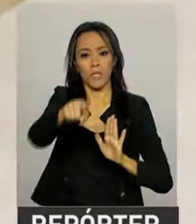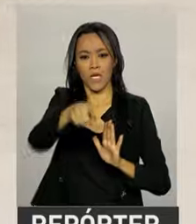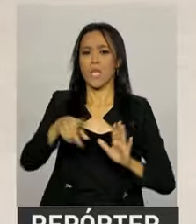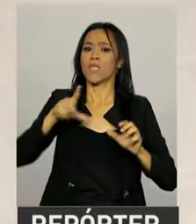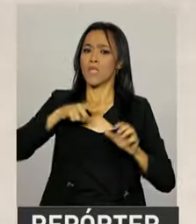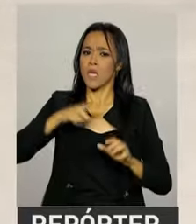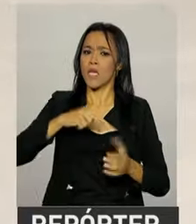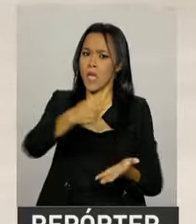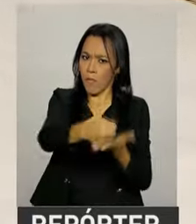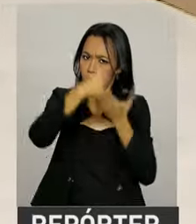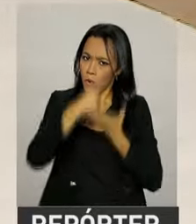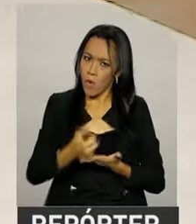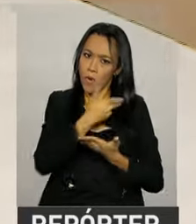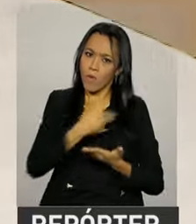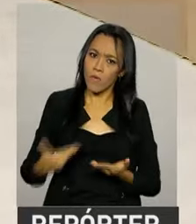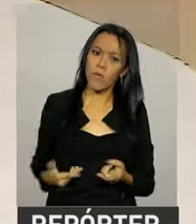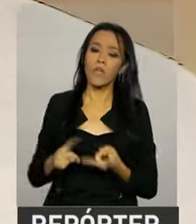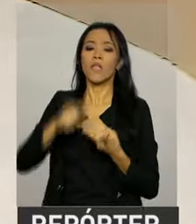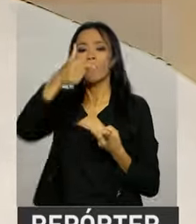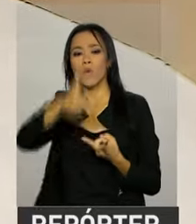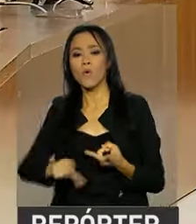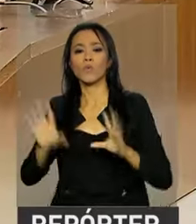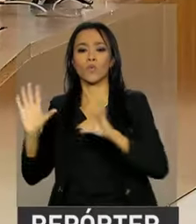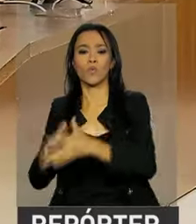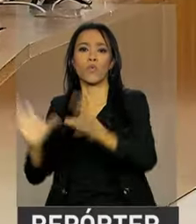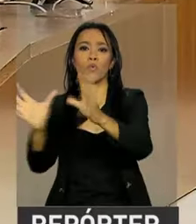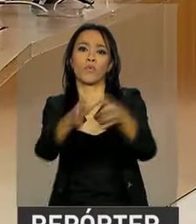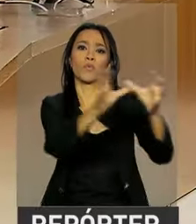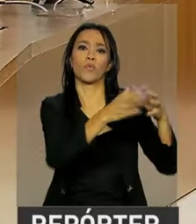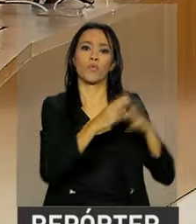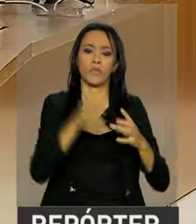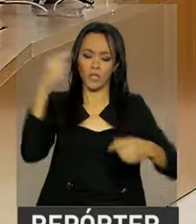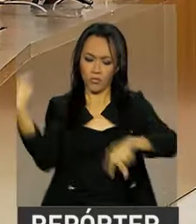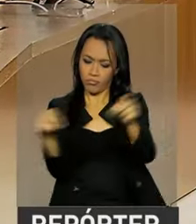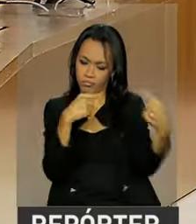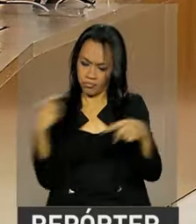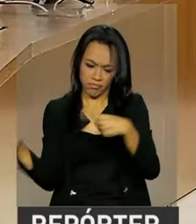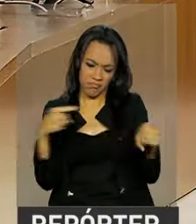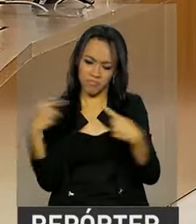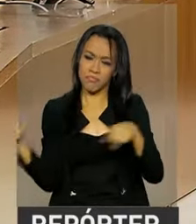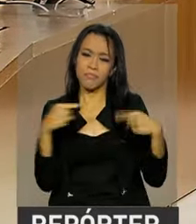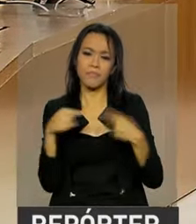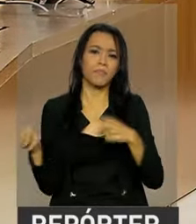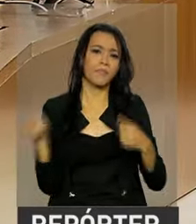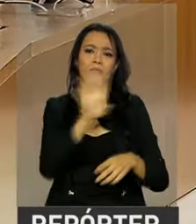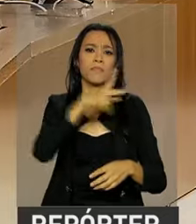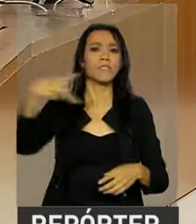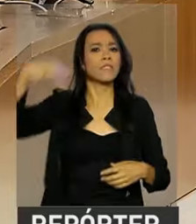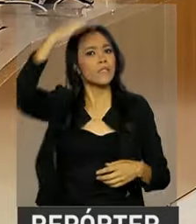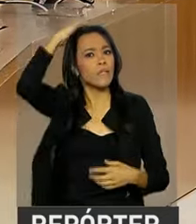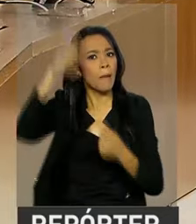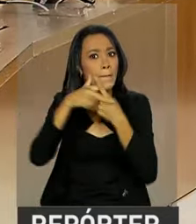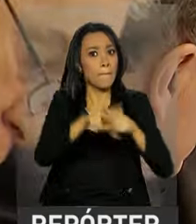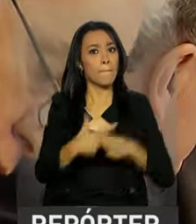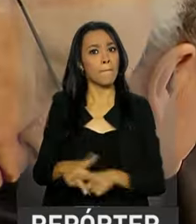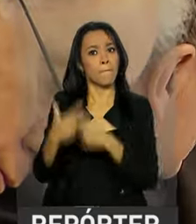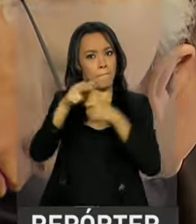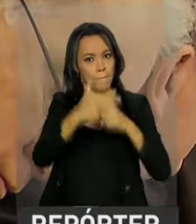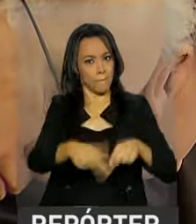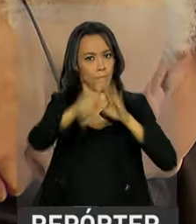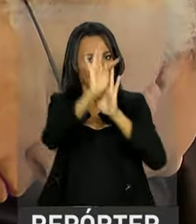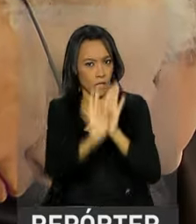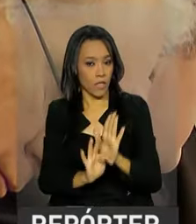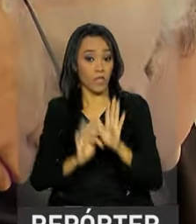comissão que analisa o tema na Câmara e do governo discutiram com o presidente Michel Temer aprimoramentos no texto O